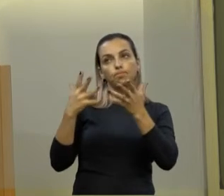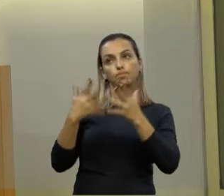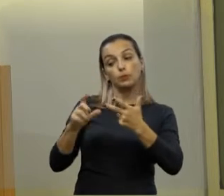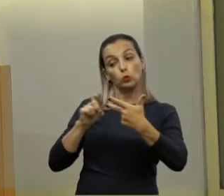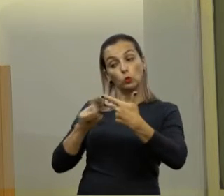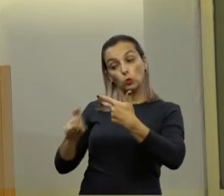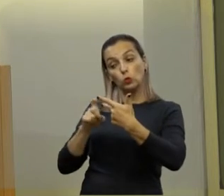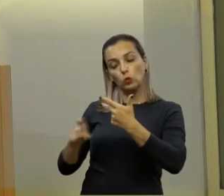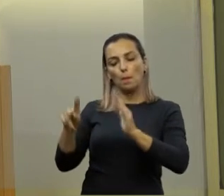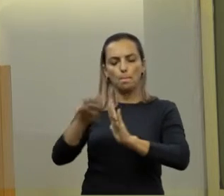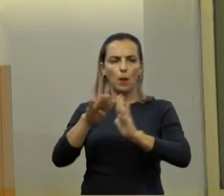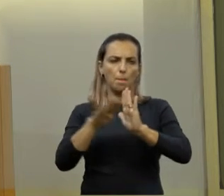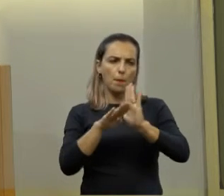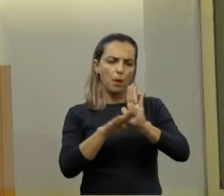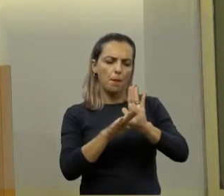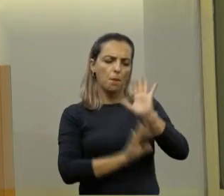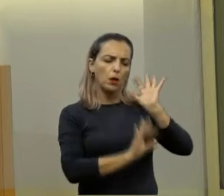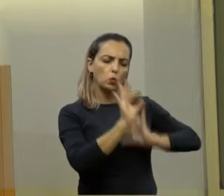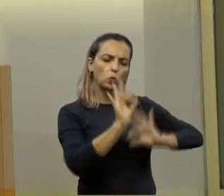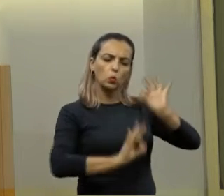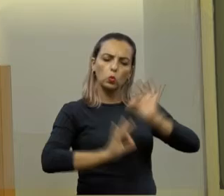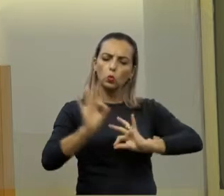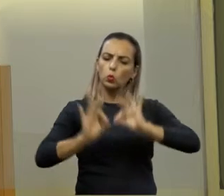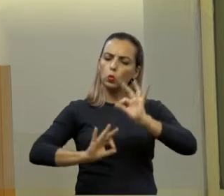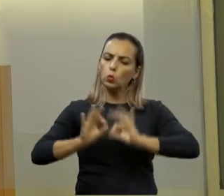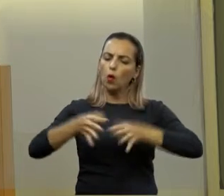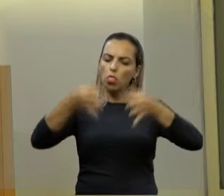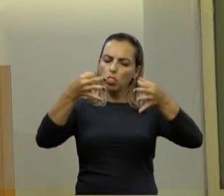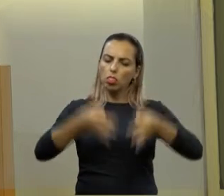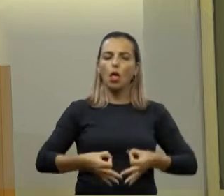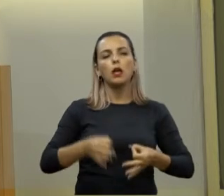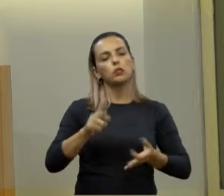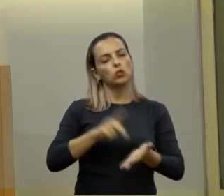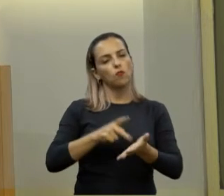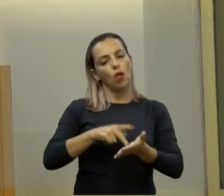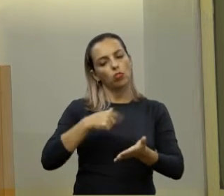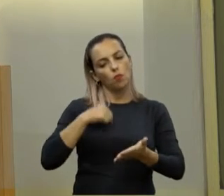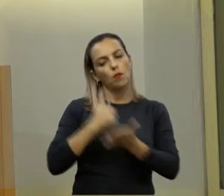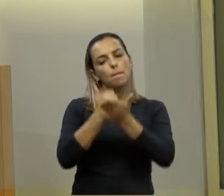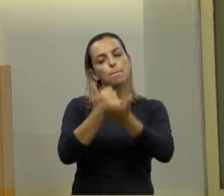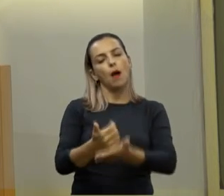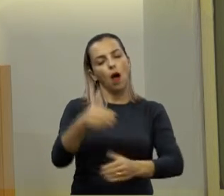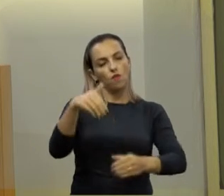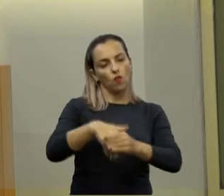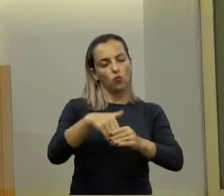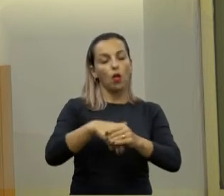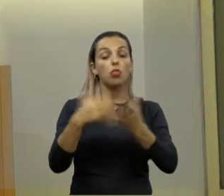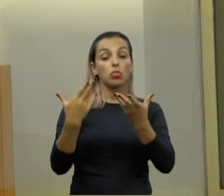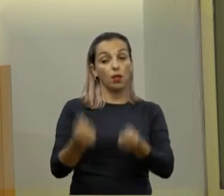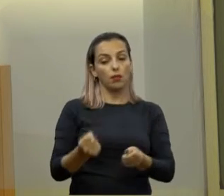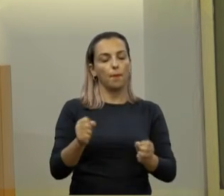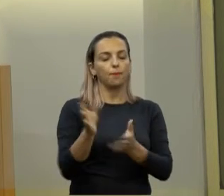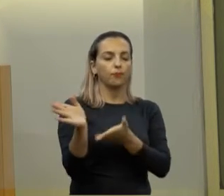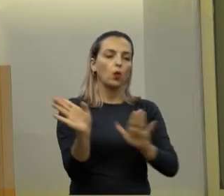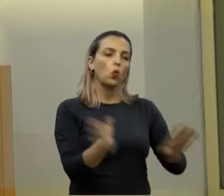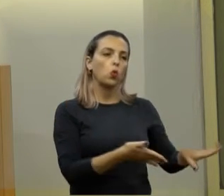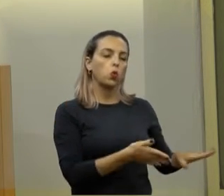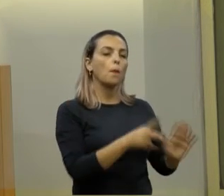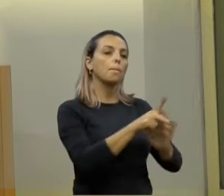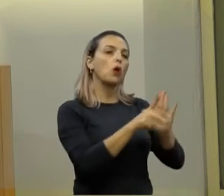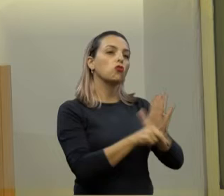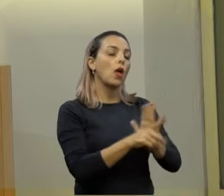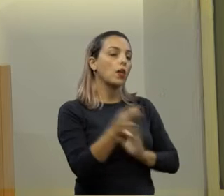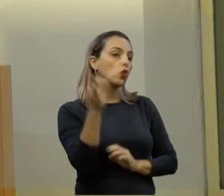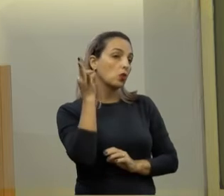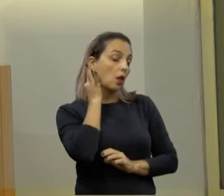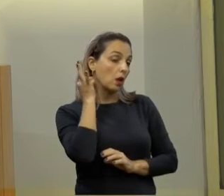foi um projeto muito bem escutado estudado e largamente que terá meu apoio ou da loteria parabéns mais uma vez